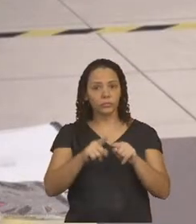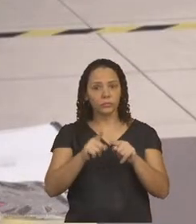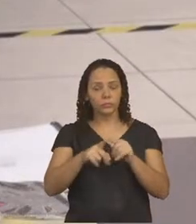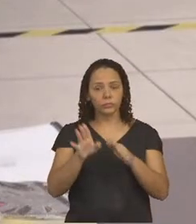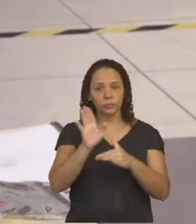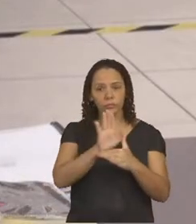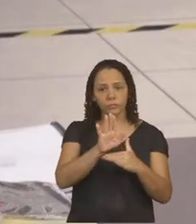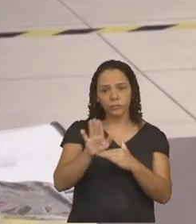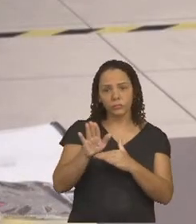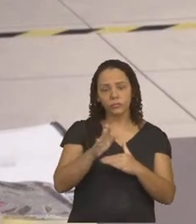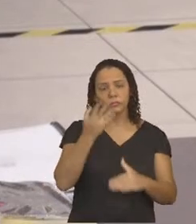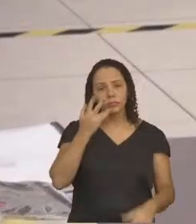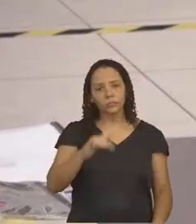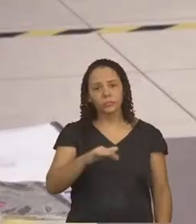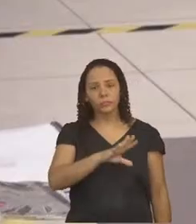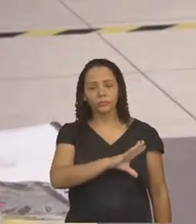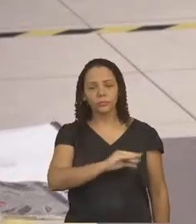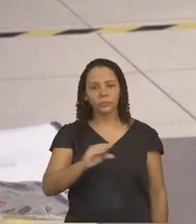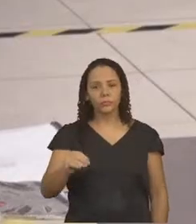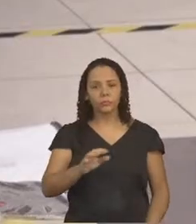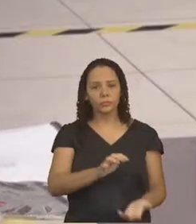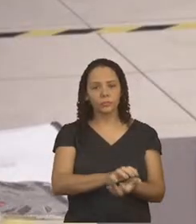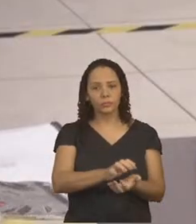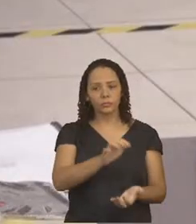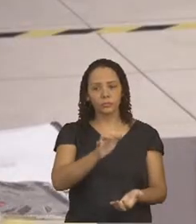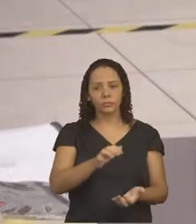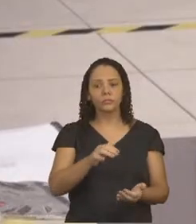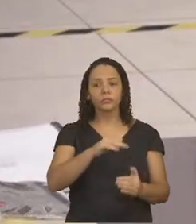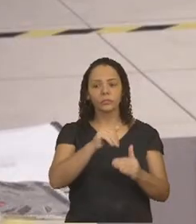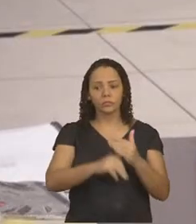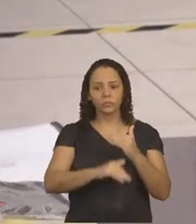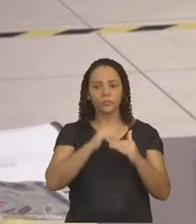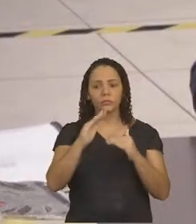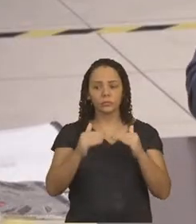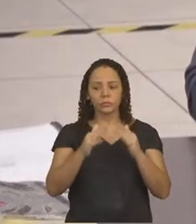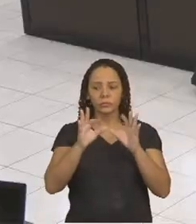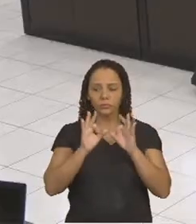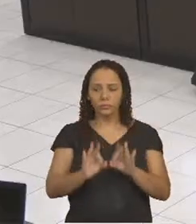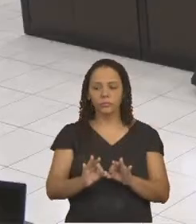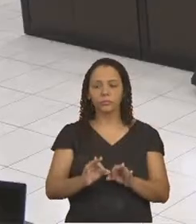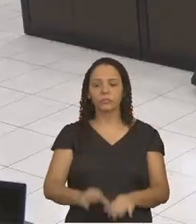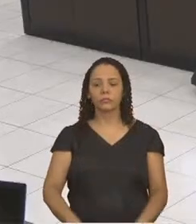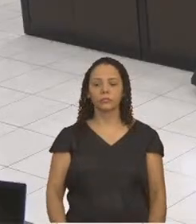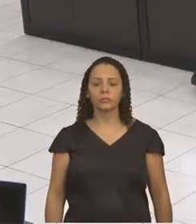e adolescentes, como os idosos. Com certeza sou favorável.